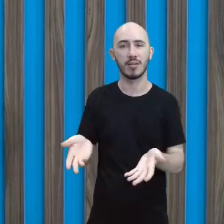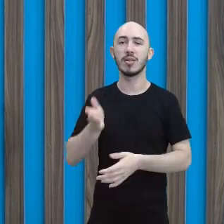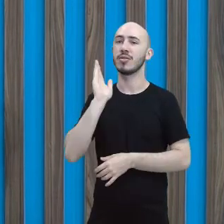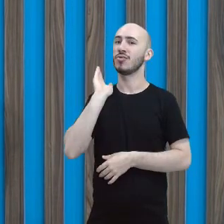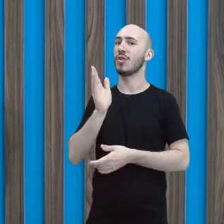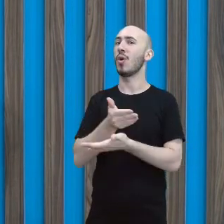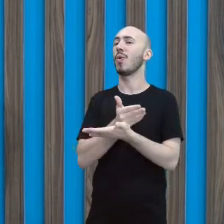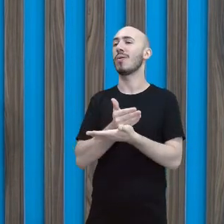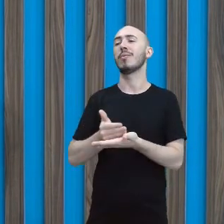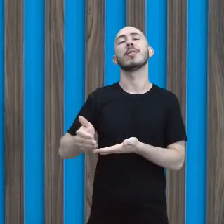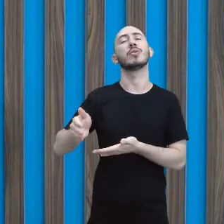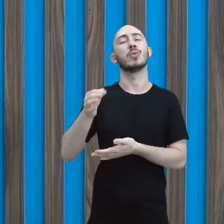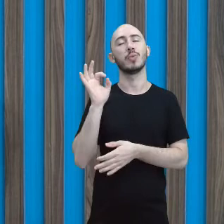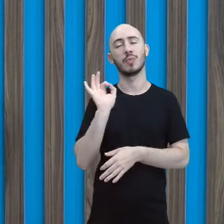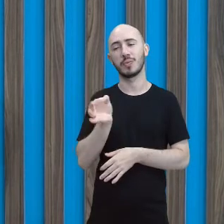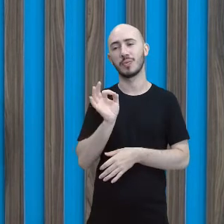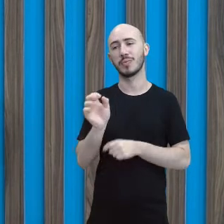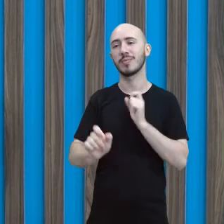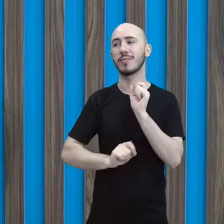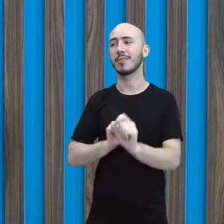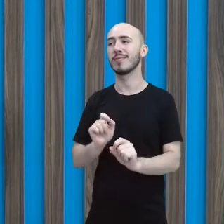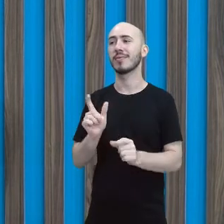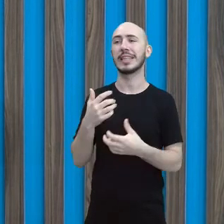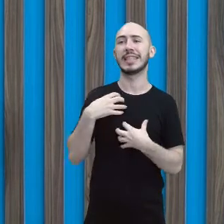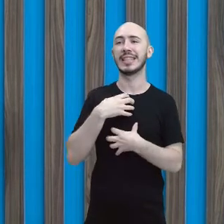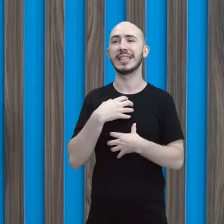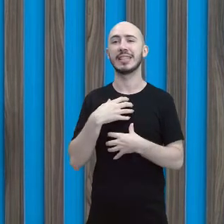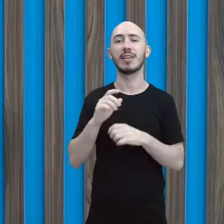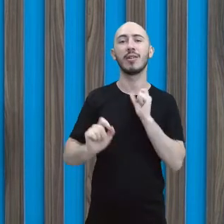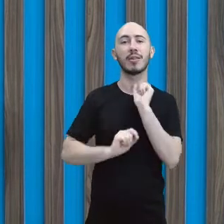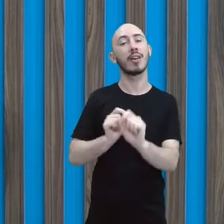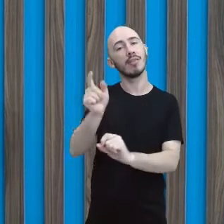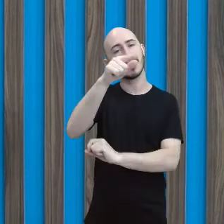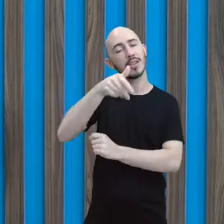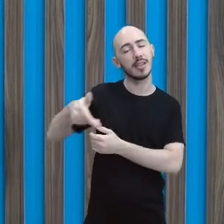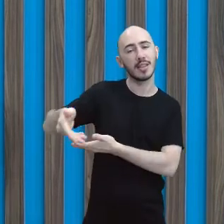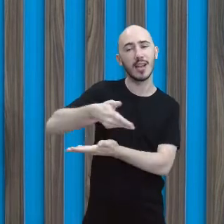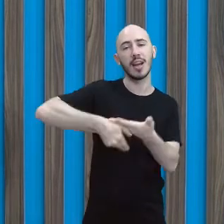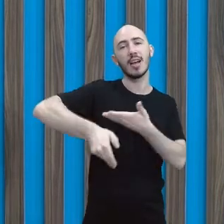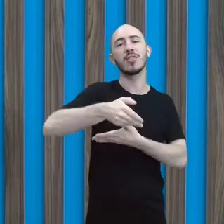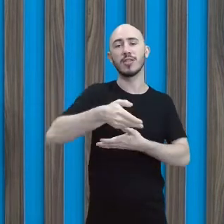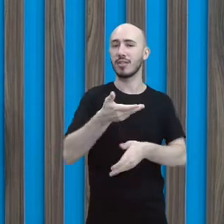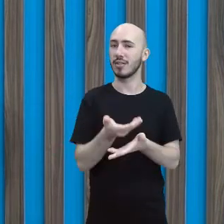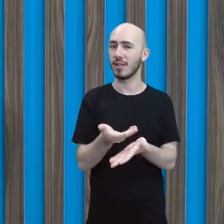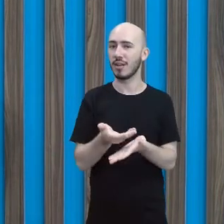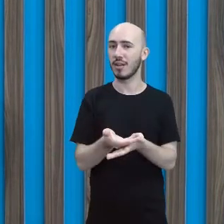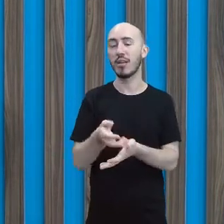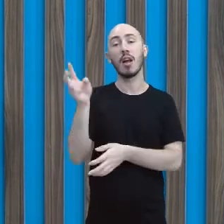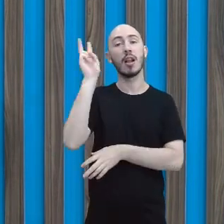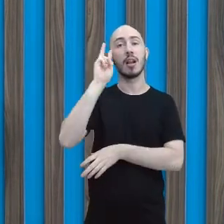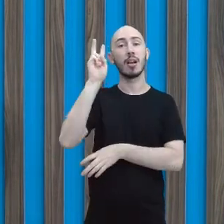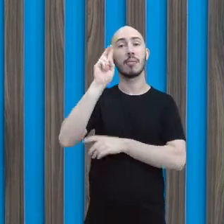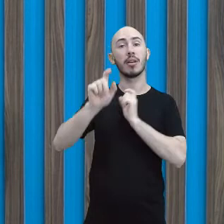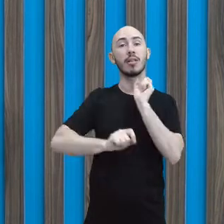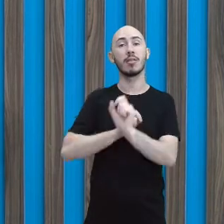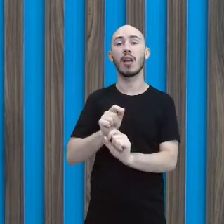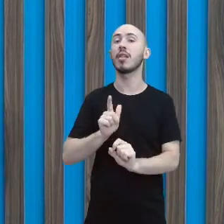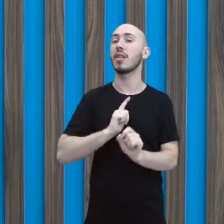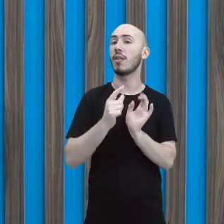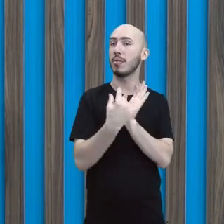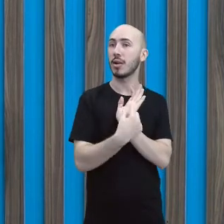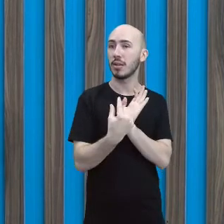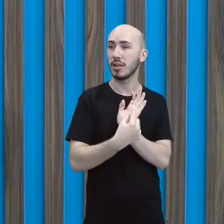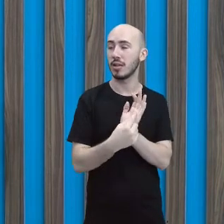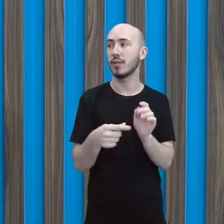hein? Já começou o gaguejado para vocês interagirem com a nossa aula. Mas também vale lembrar a vocês, né, que além do nosso